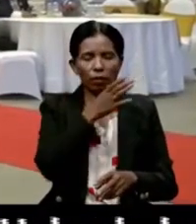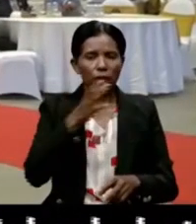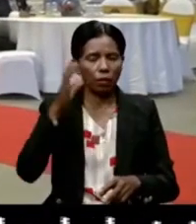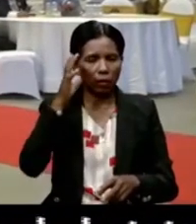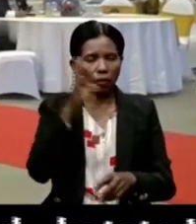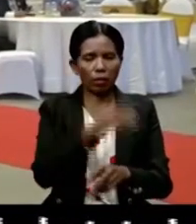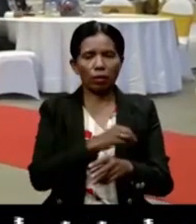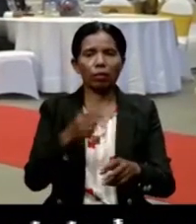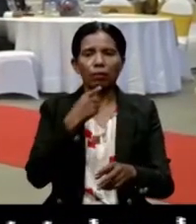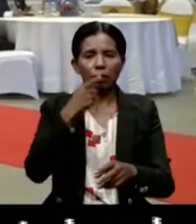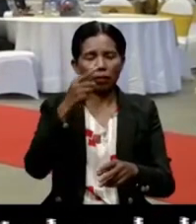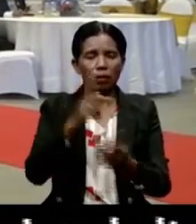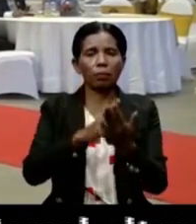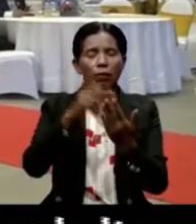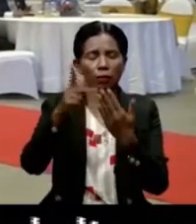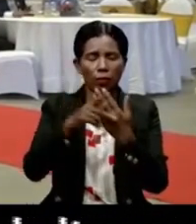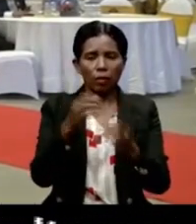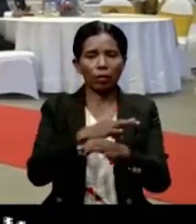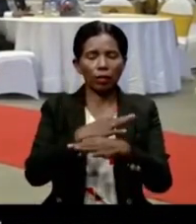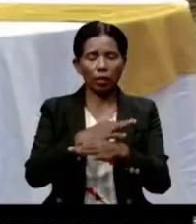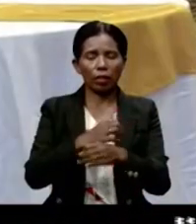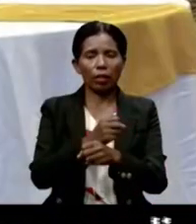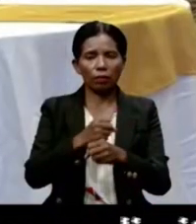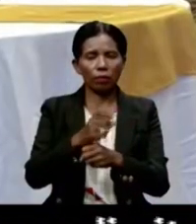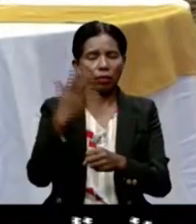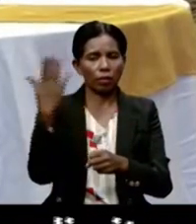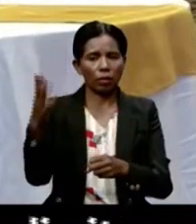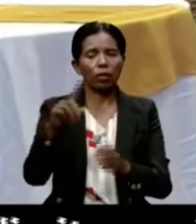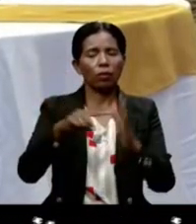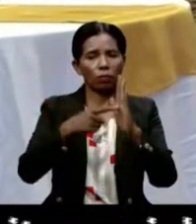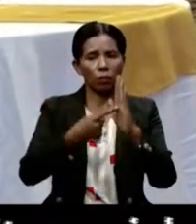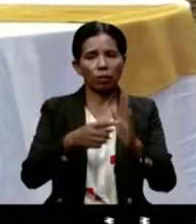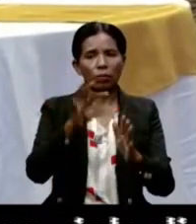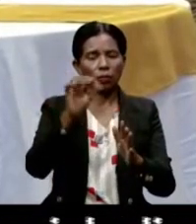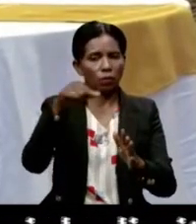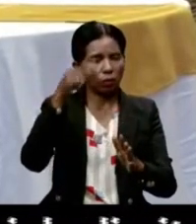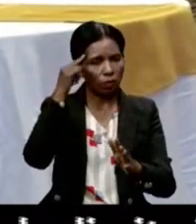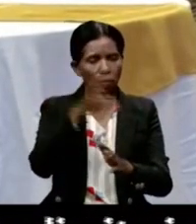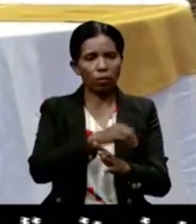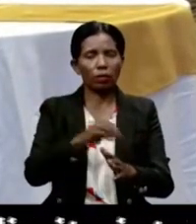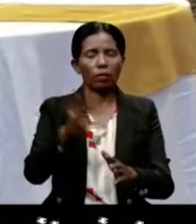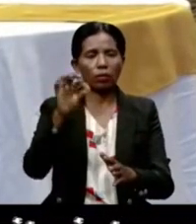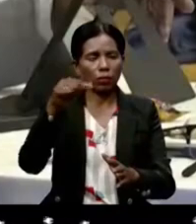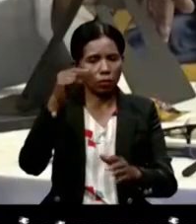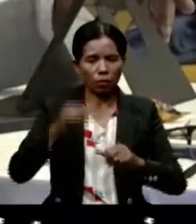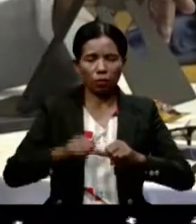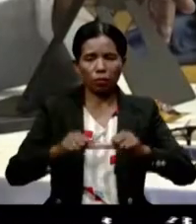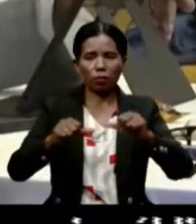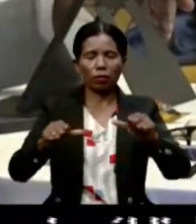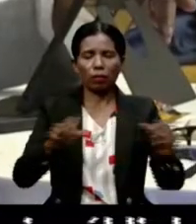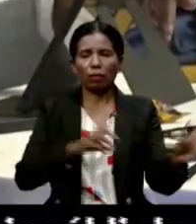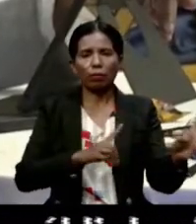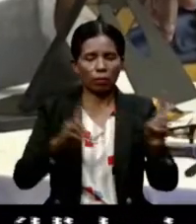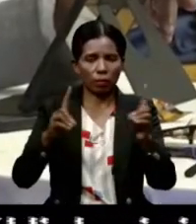Pesca no Floresta atendem programa reabilitação café a Ruona e a oitavo governo. Também é a nono governo a continuar a implementar programa refere, mas